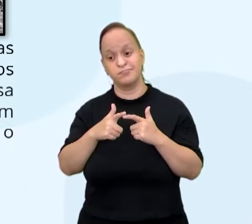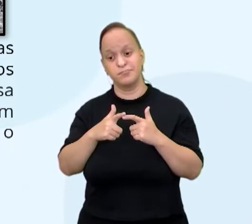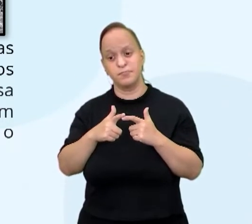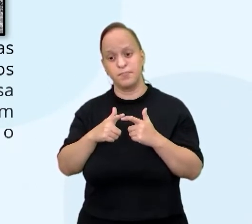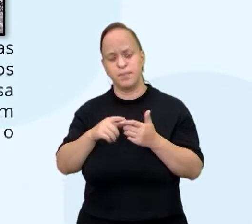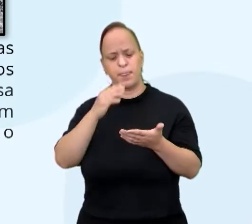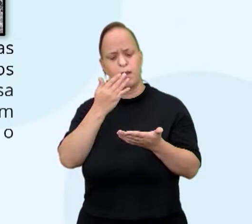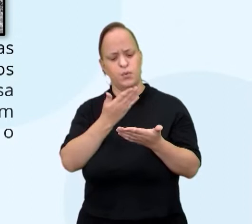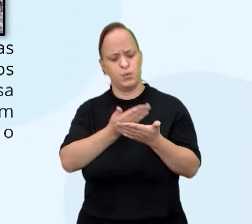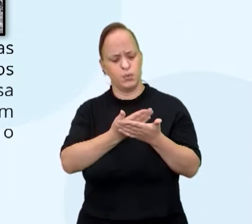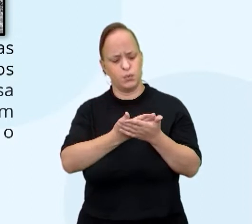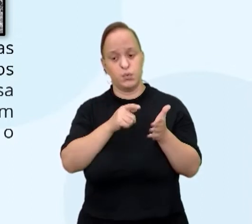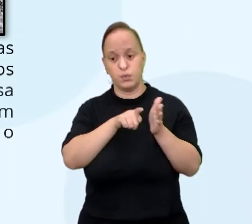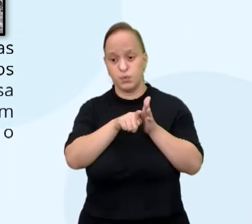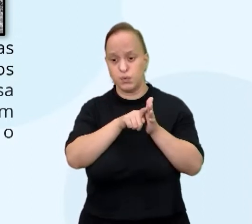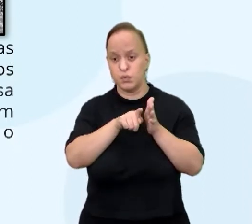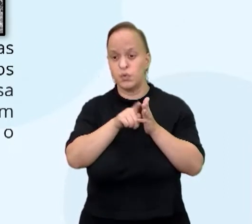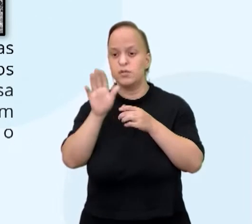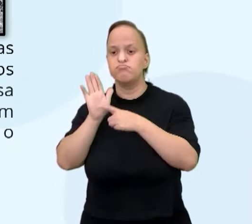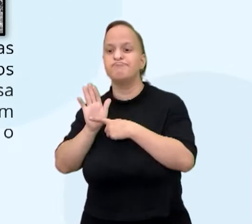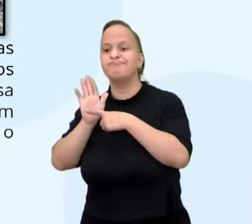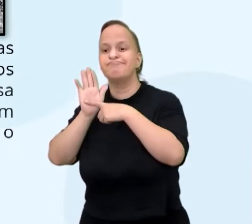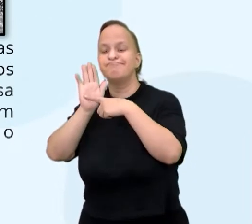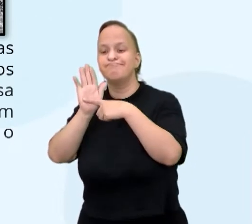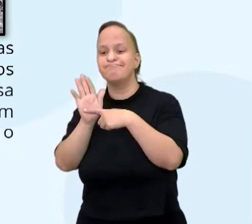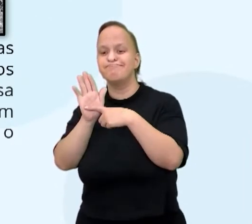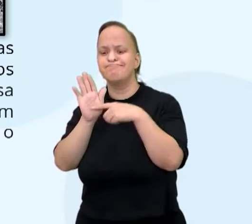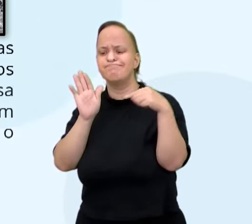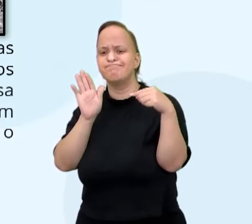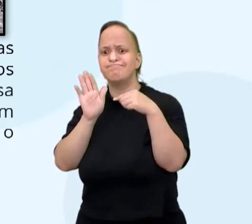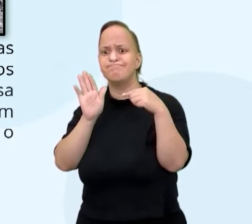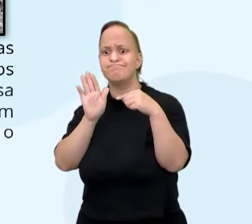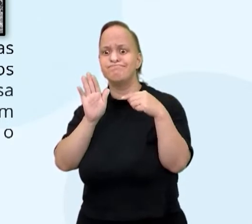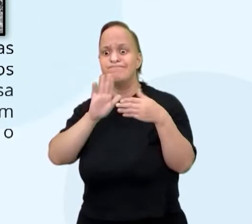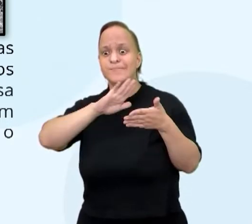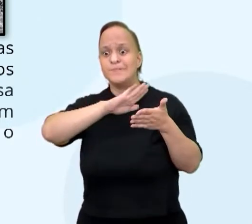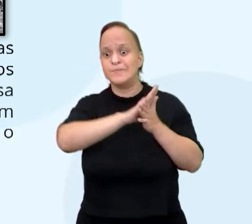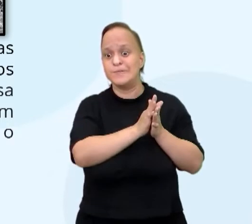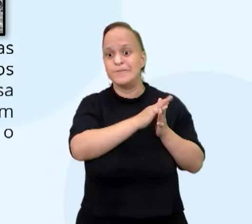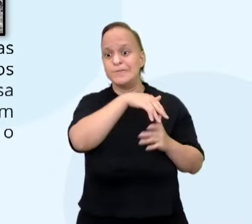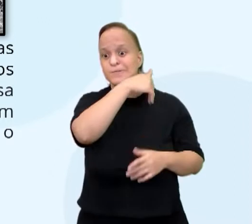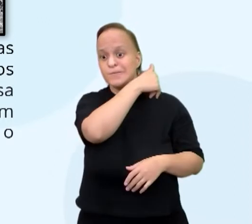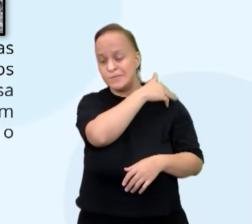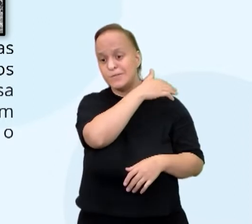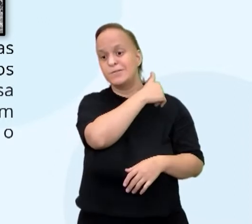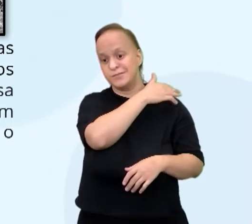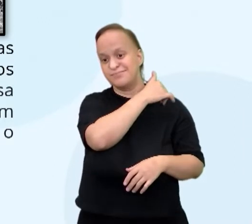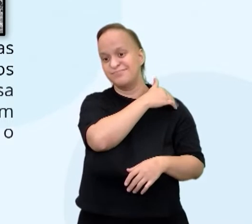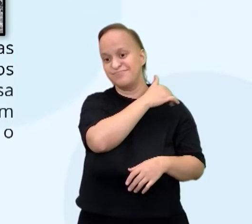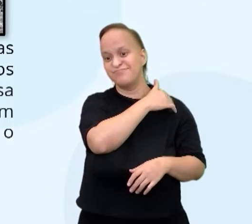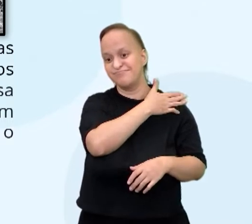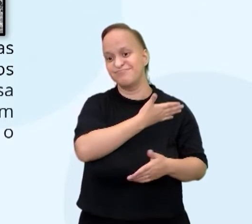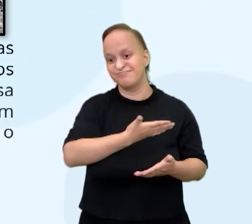estudos científicos apresentados nessa feira eram racistas e xenófobos,